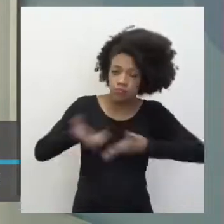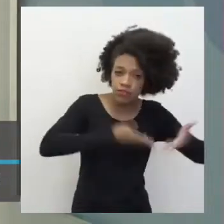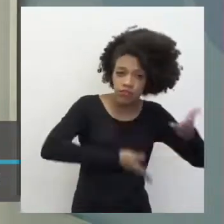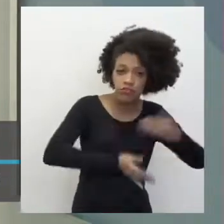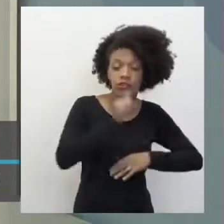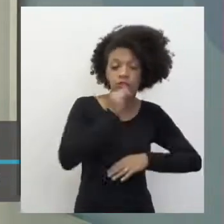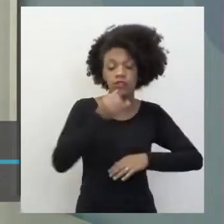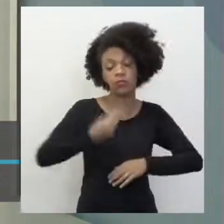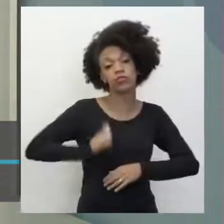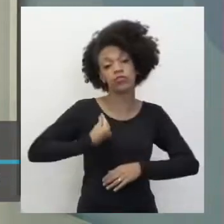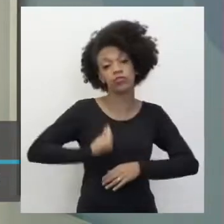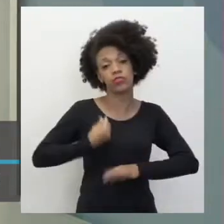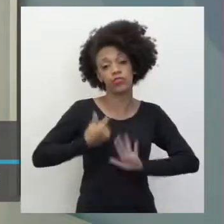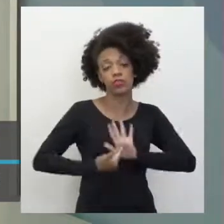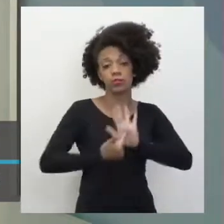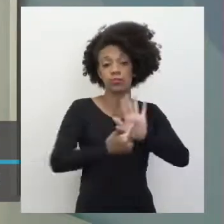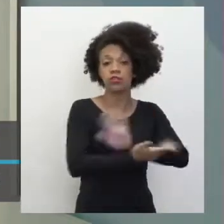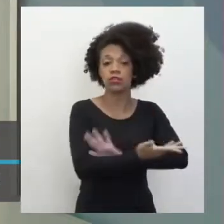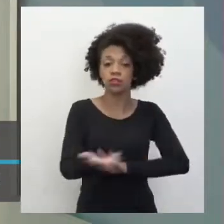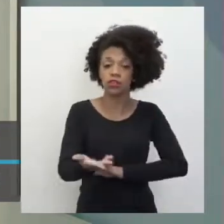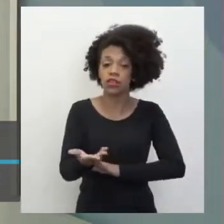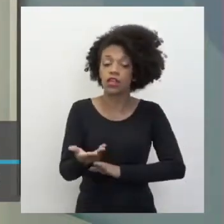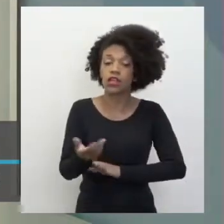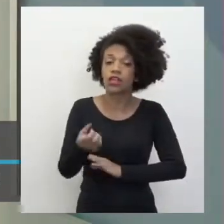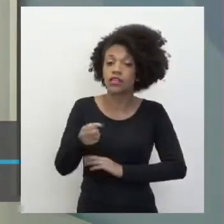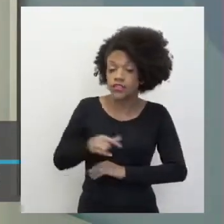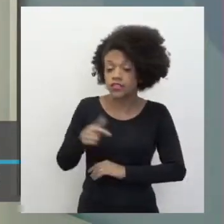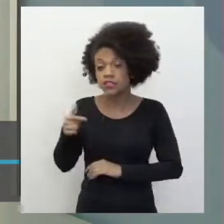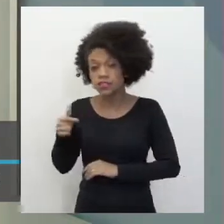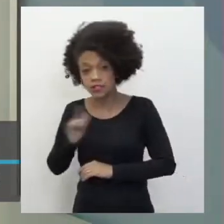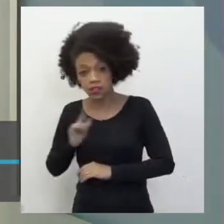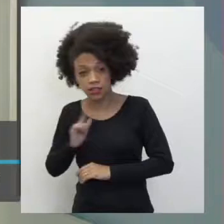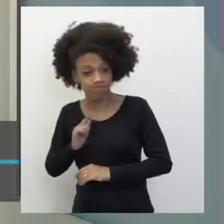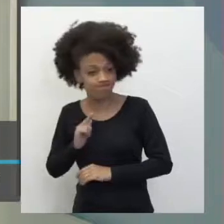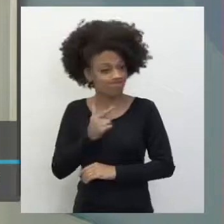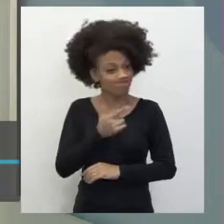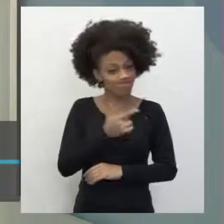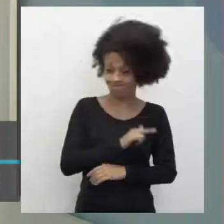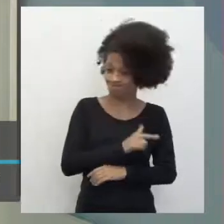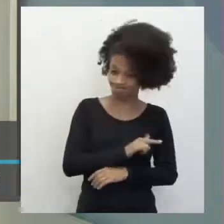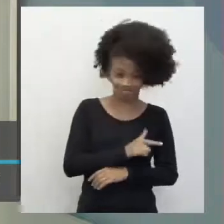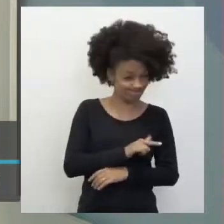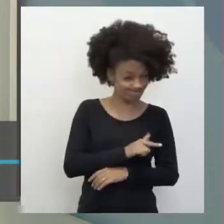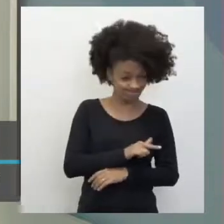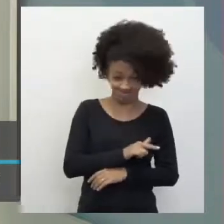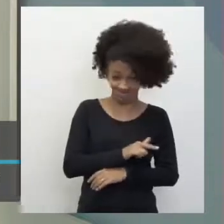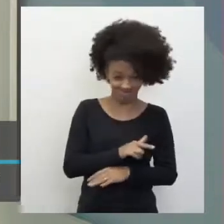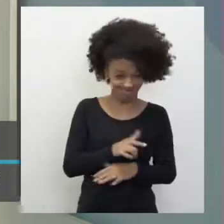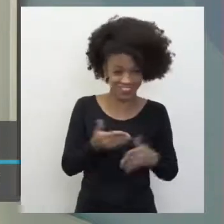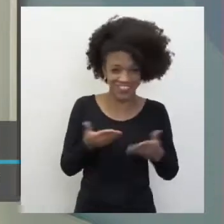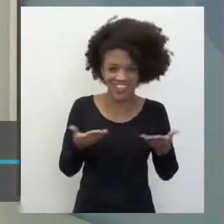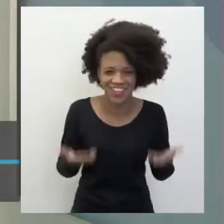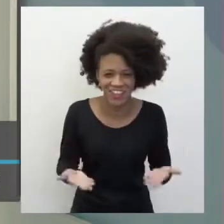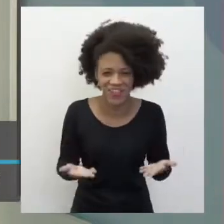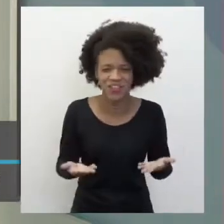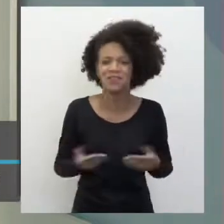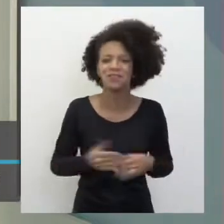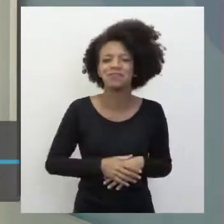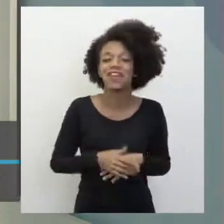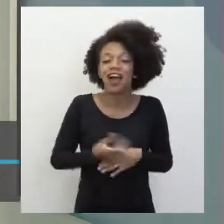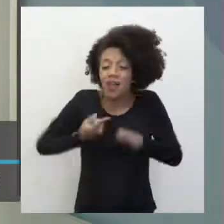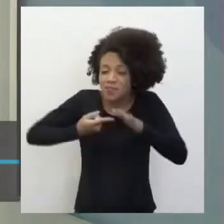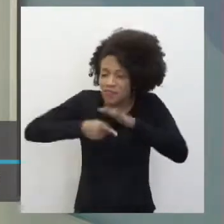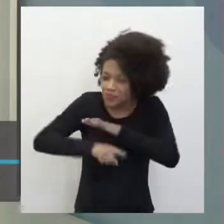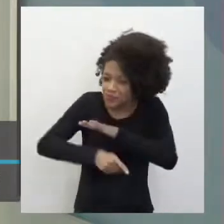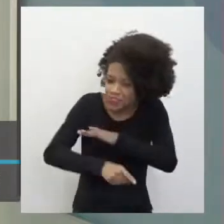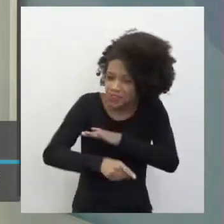foram transmitidos, estando ou não em concordância com a ciência, para aprofundamento